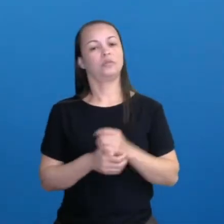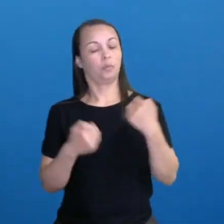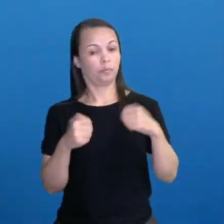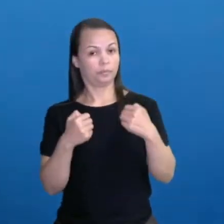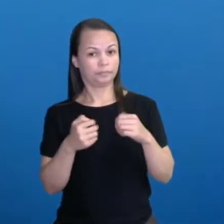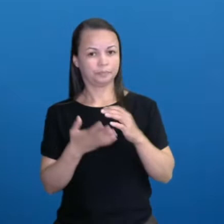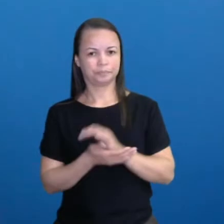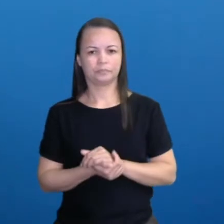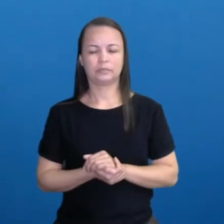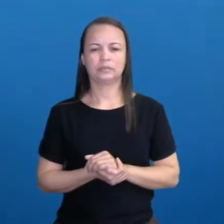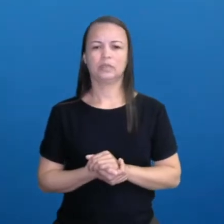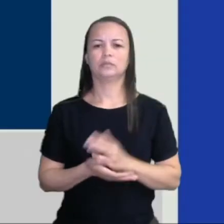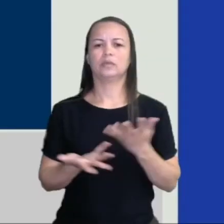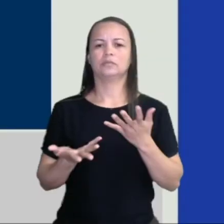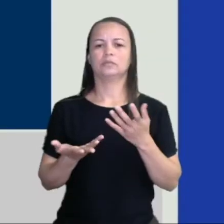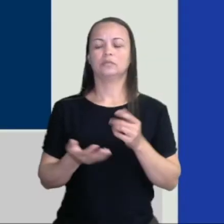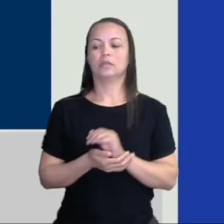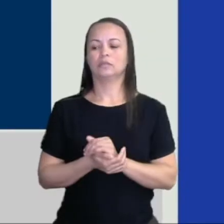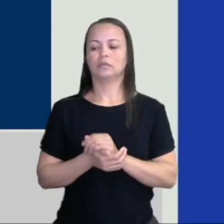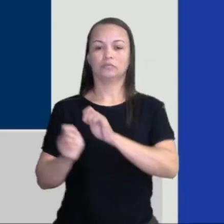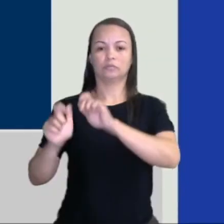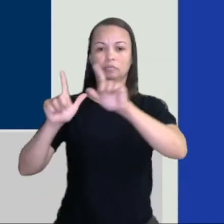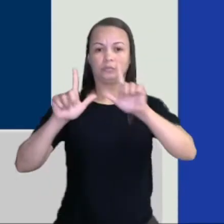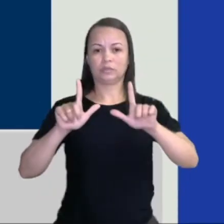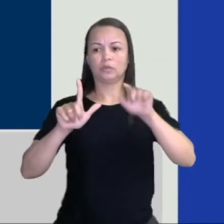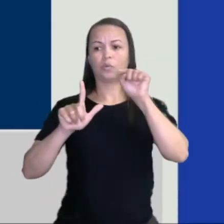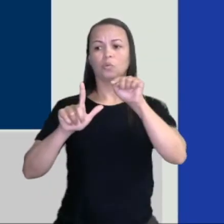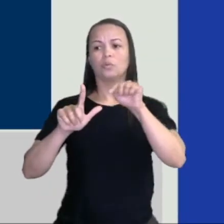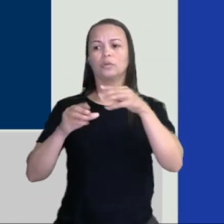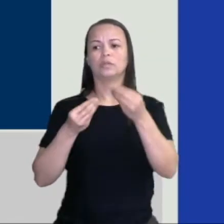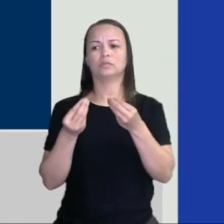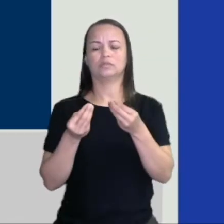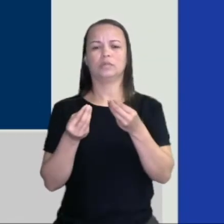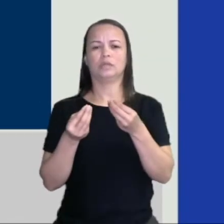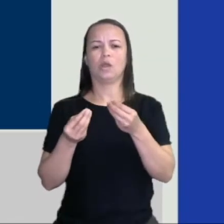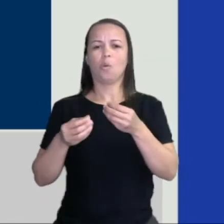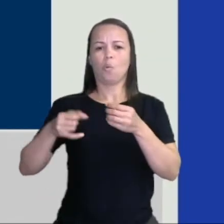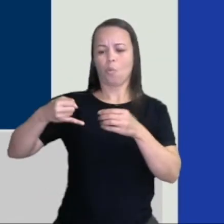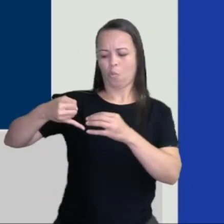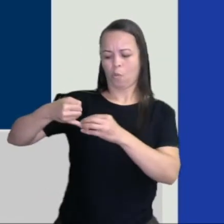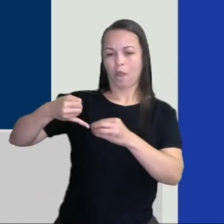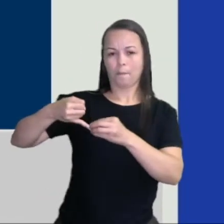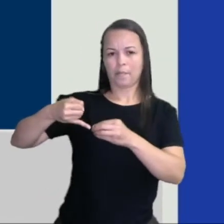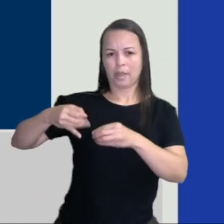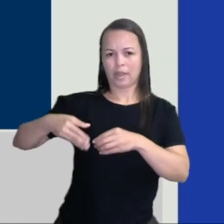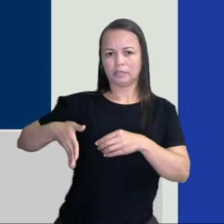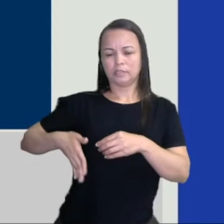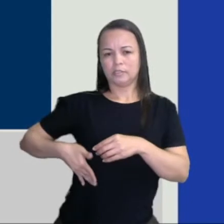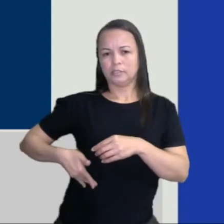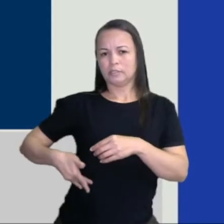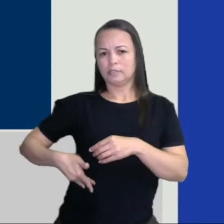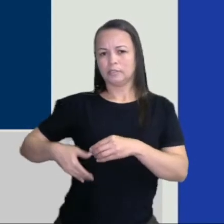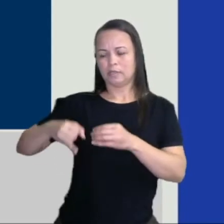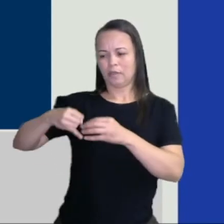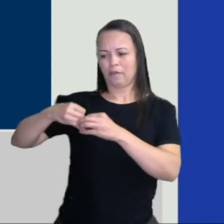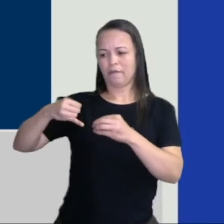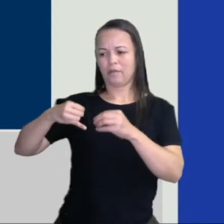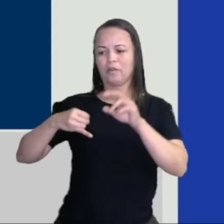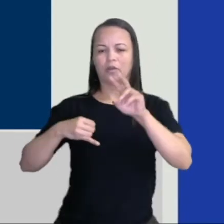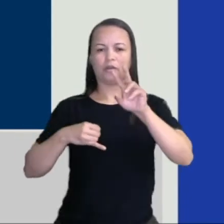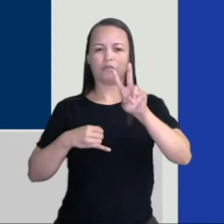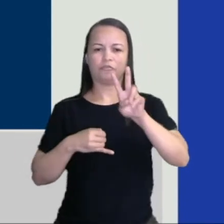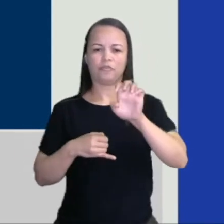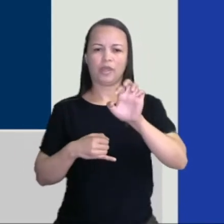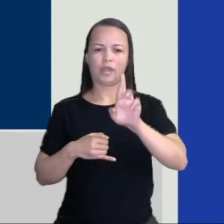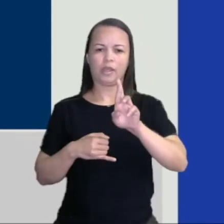Abre essa imagem aí, por favor, produção, para que eles possam visualizar o que seria o apêndice. Seria essa estrutura aqui vermiforme, ou apêndice vermiforme, que está